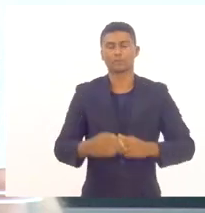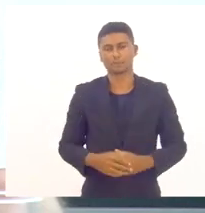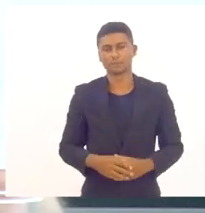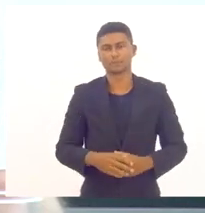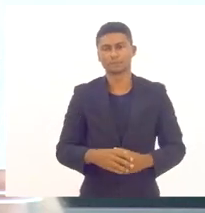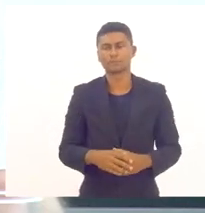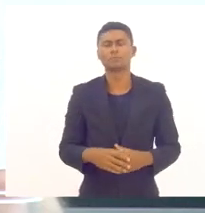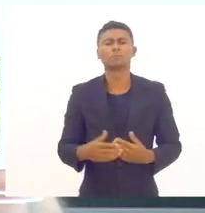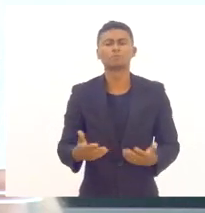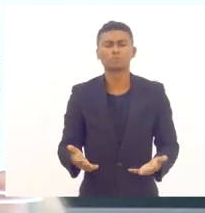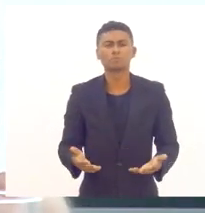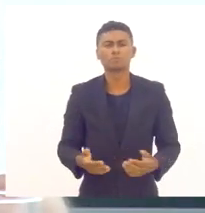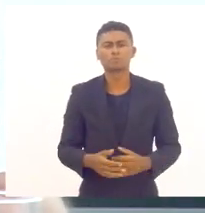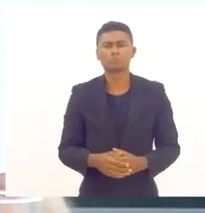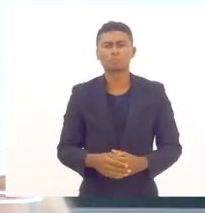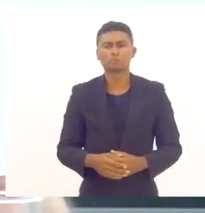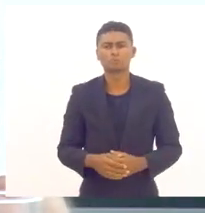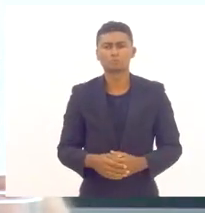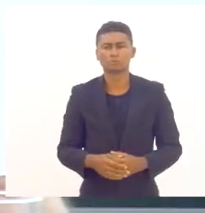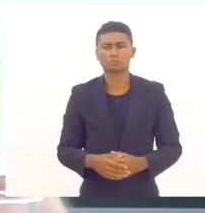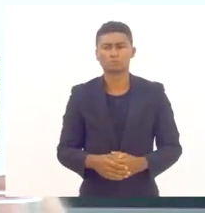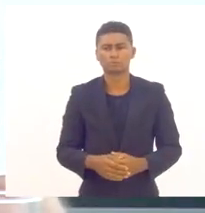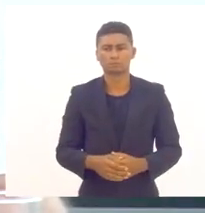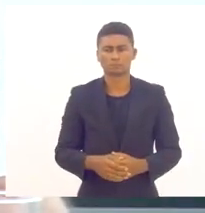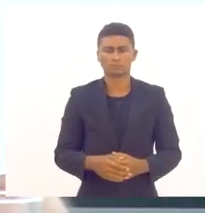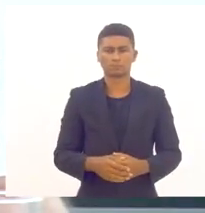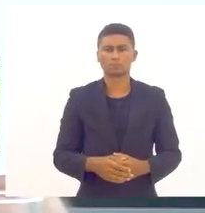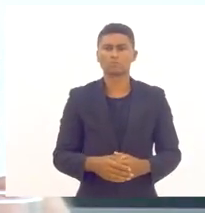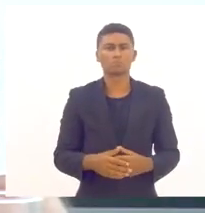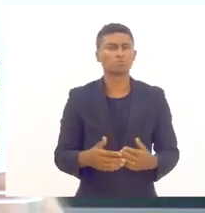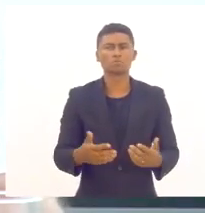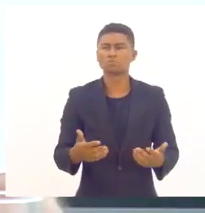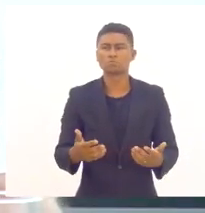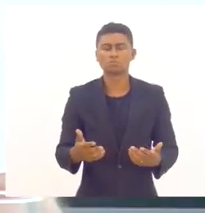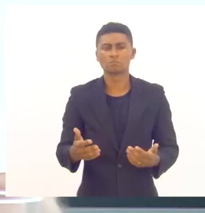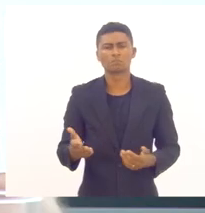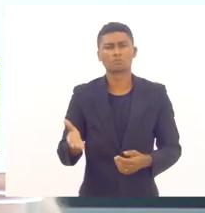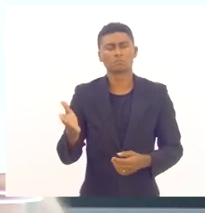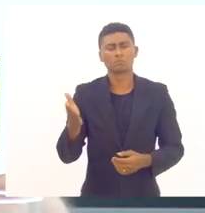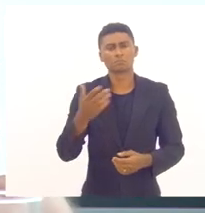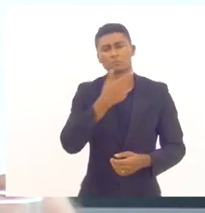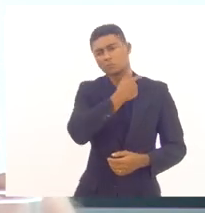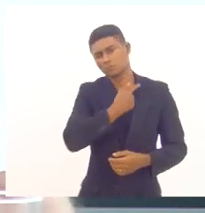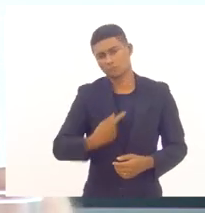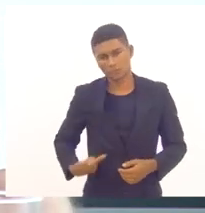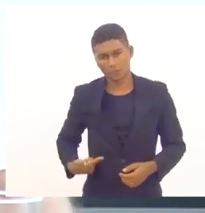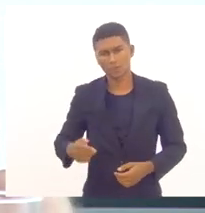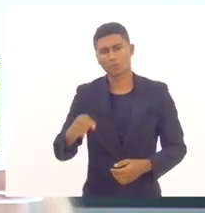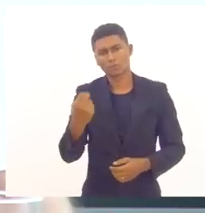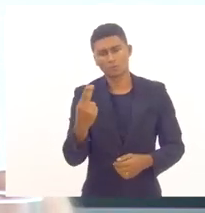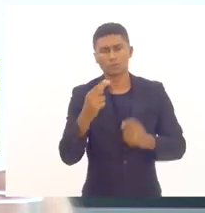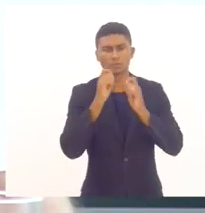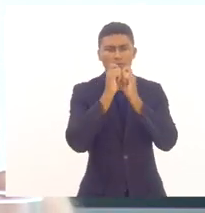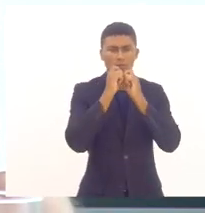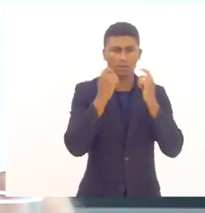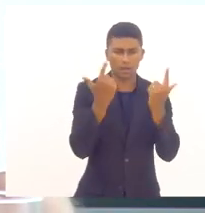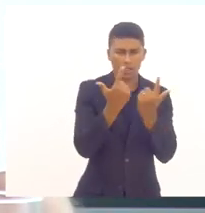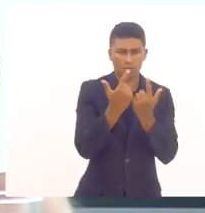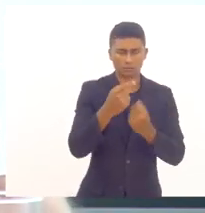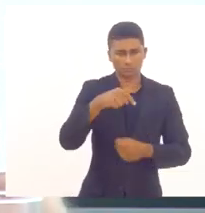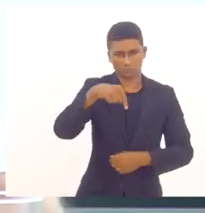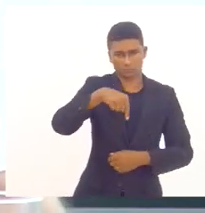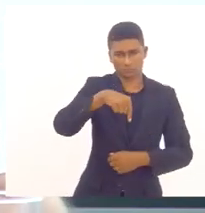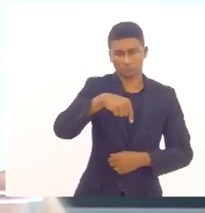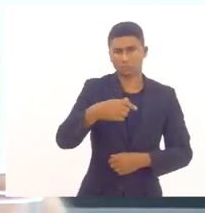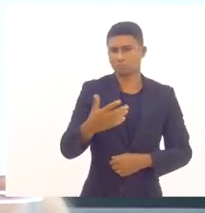então ninguém procurou o governo ou procurou essa casa legislativa